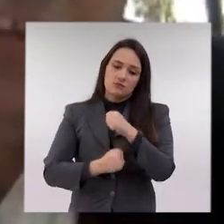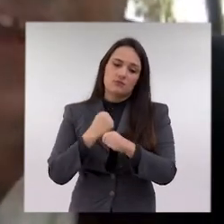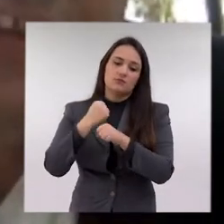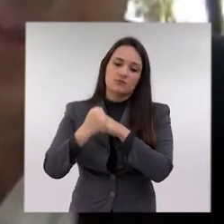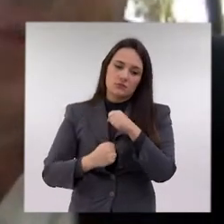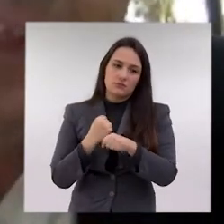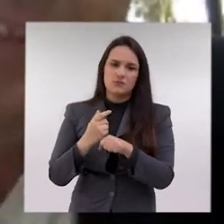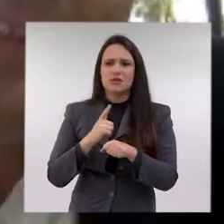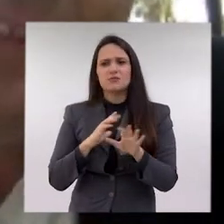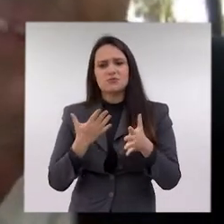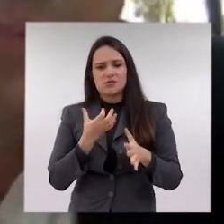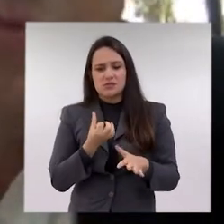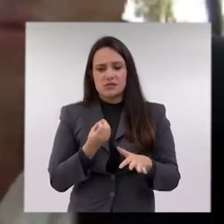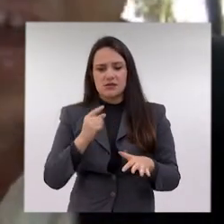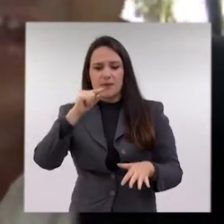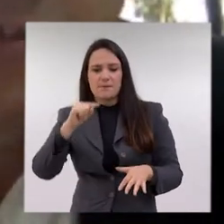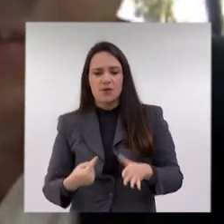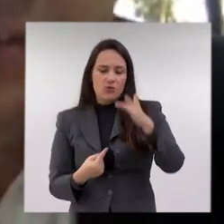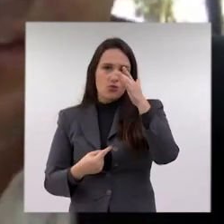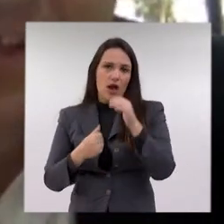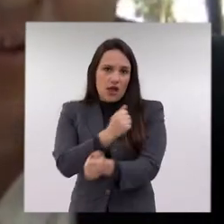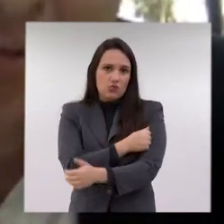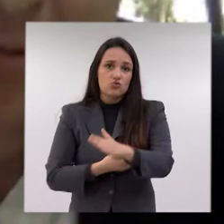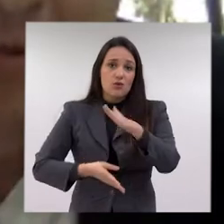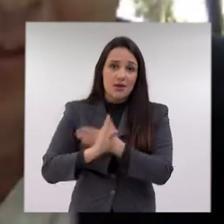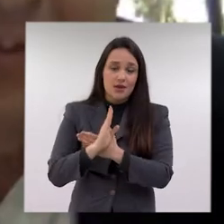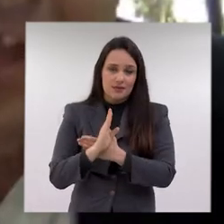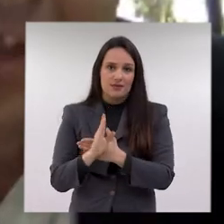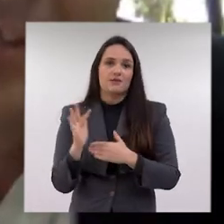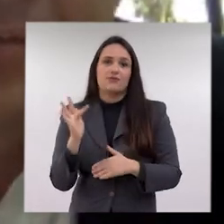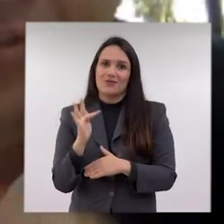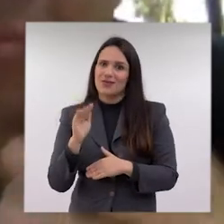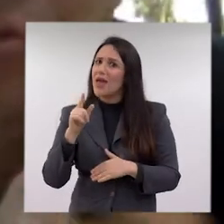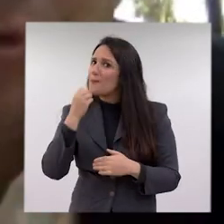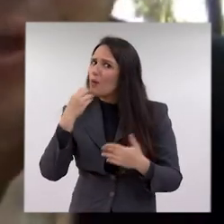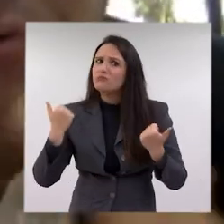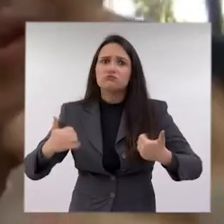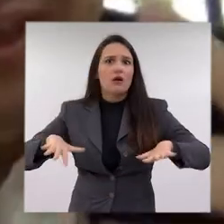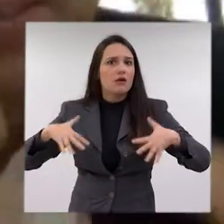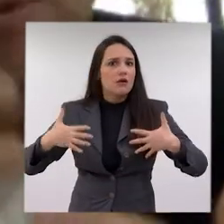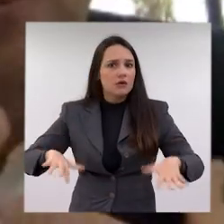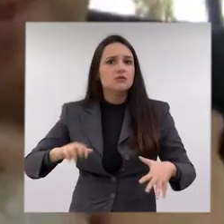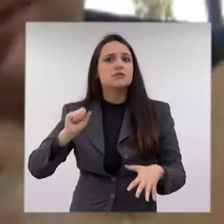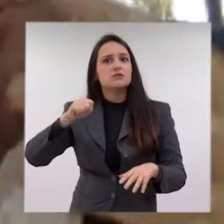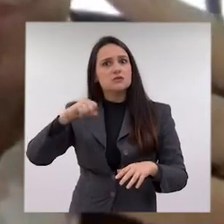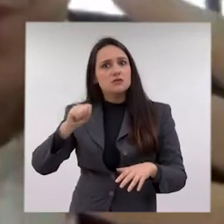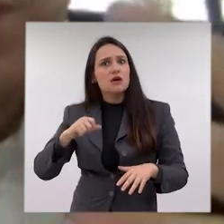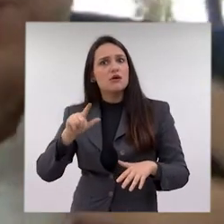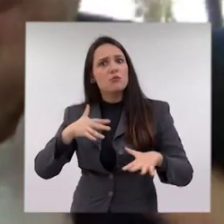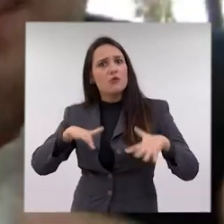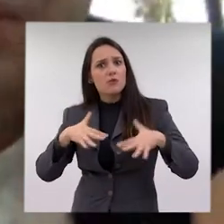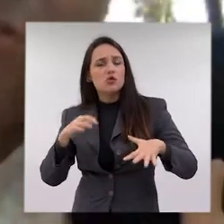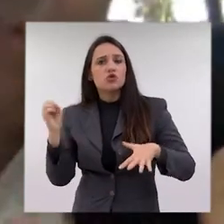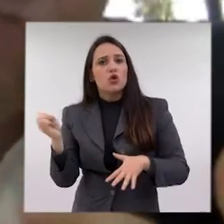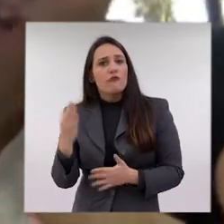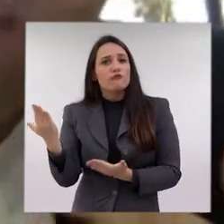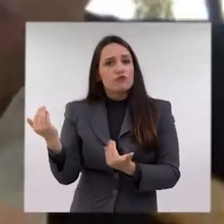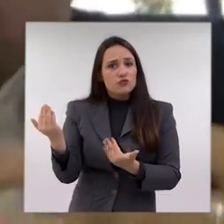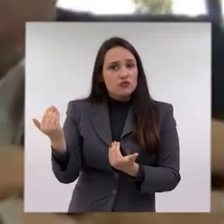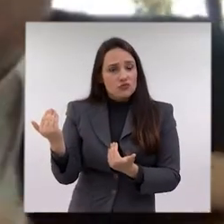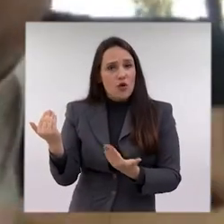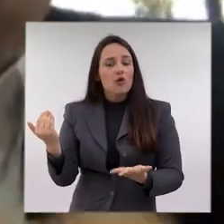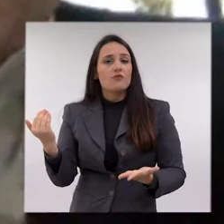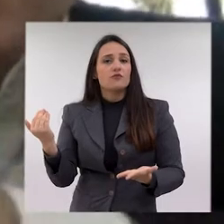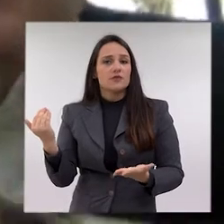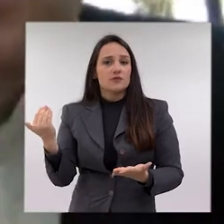damos oportunidade para a entrada de 60 mil estudantes nas nossas universidades. Então, isso é muito rico, esse movimento de entrada de novos